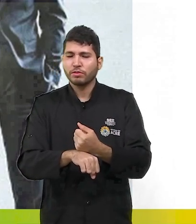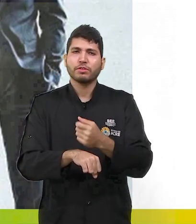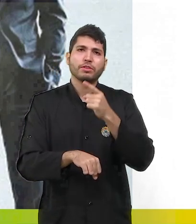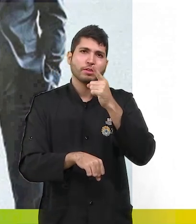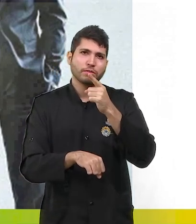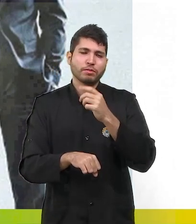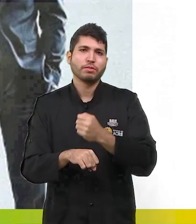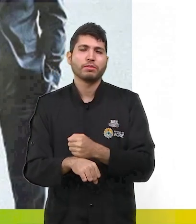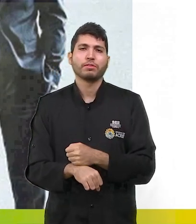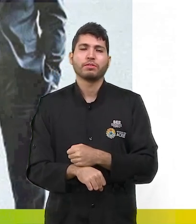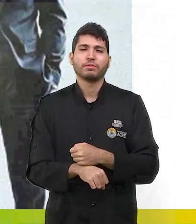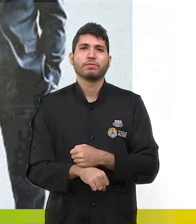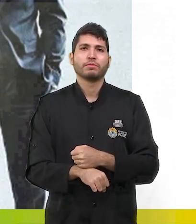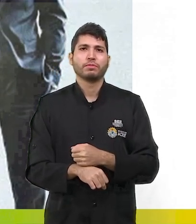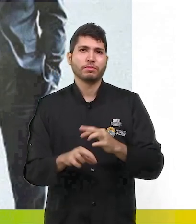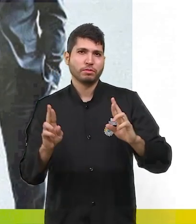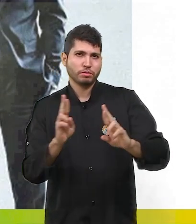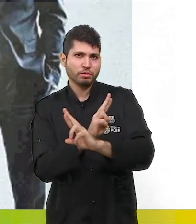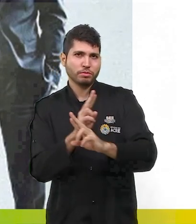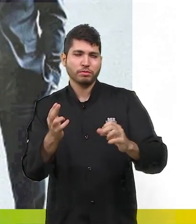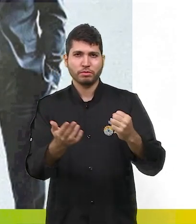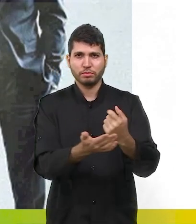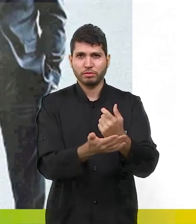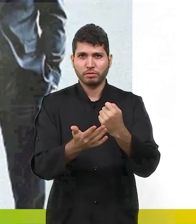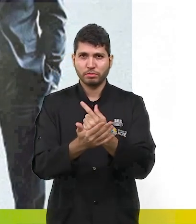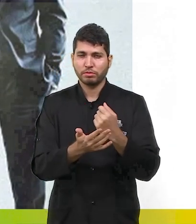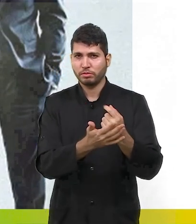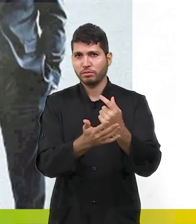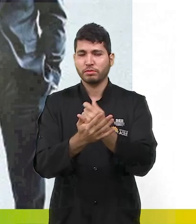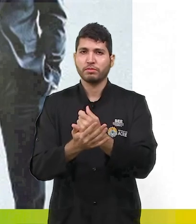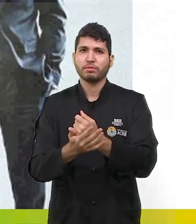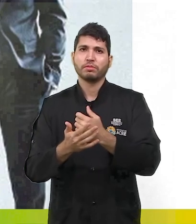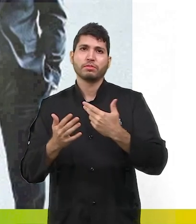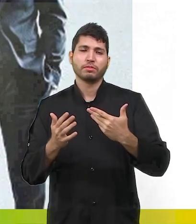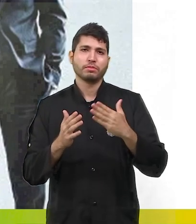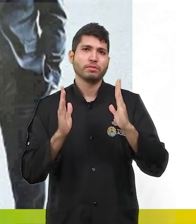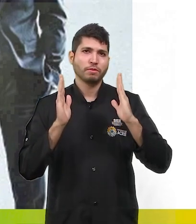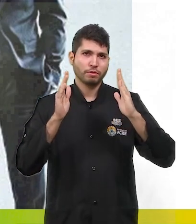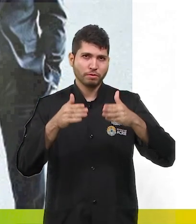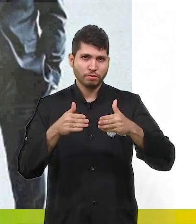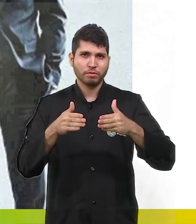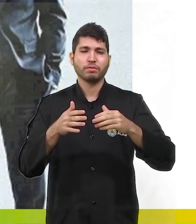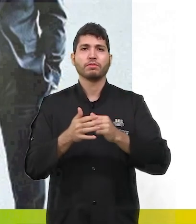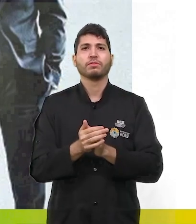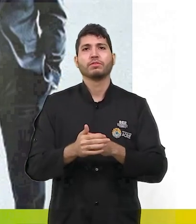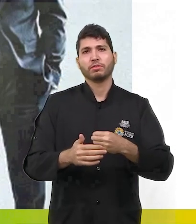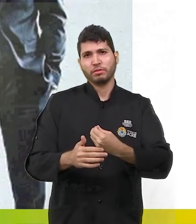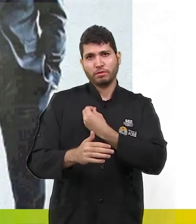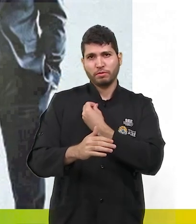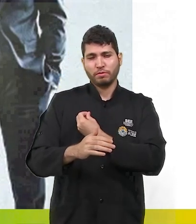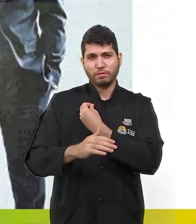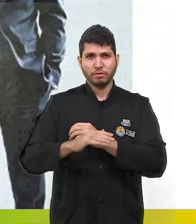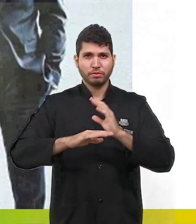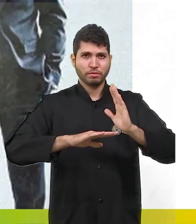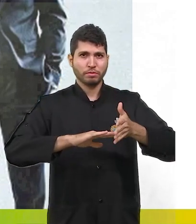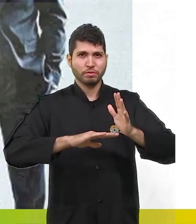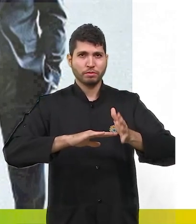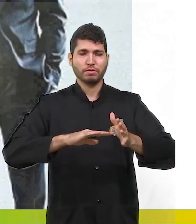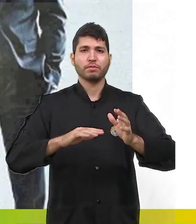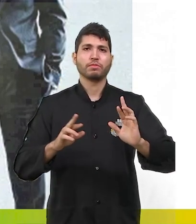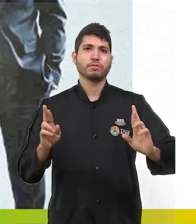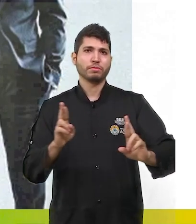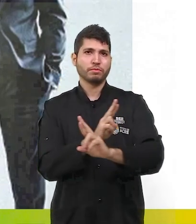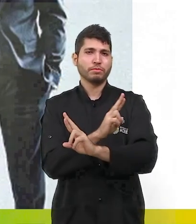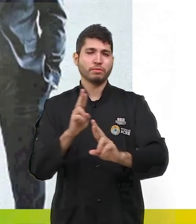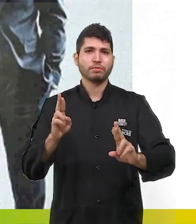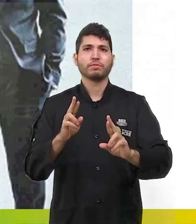esse exemplo, ó. As relações de consumo tornaram-se centrais na vida contemporânea, muitas vezes